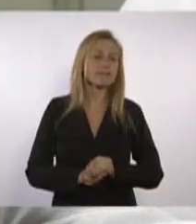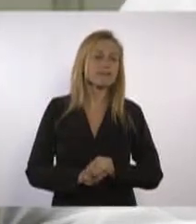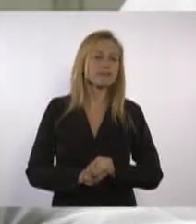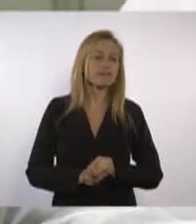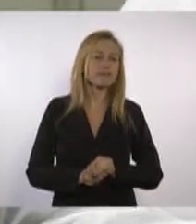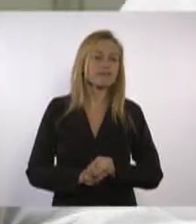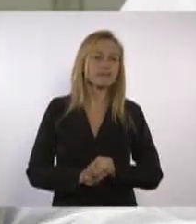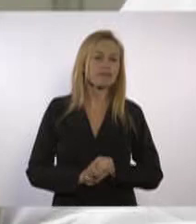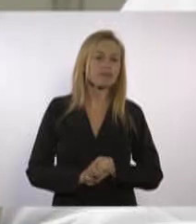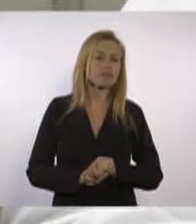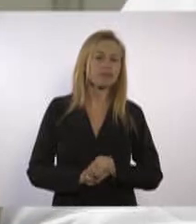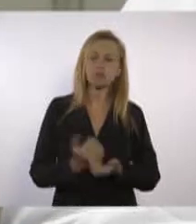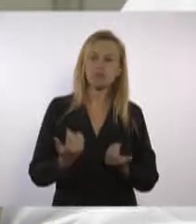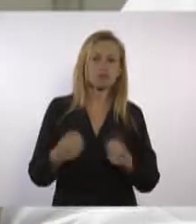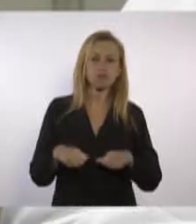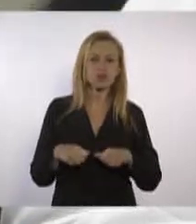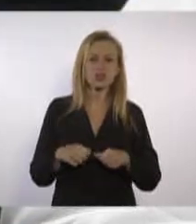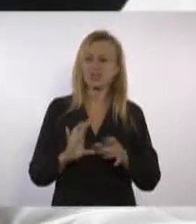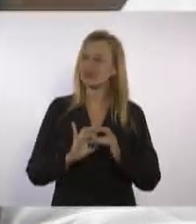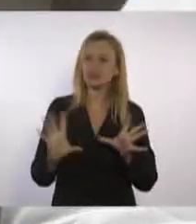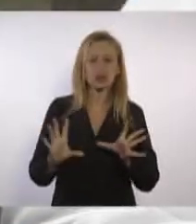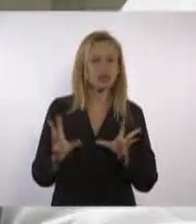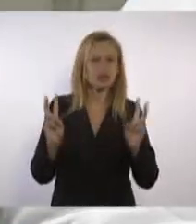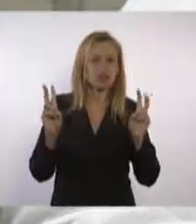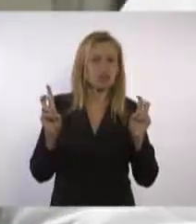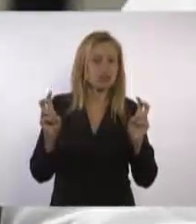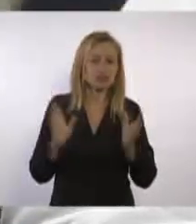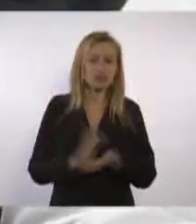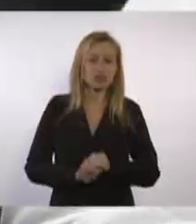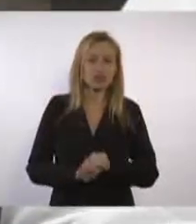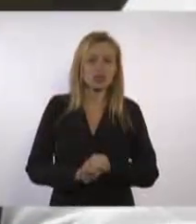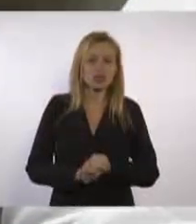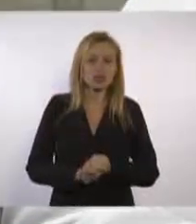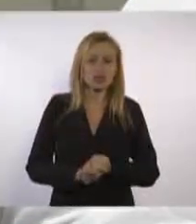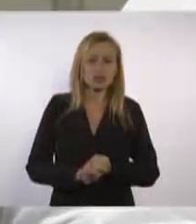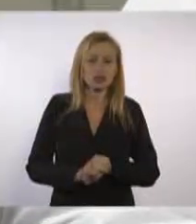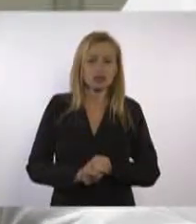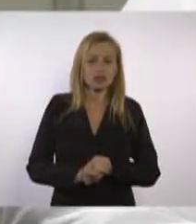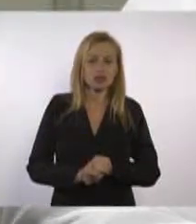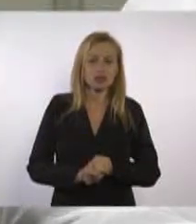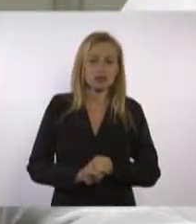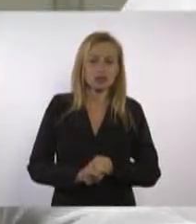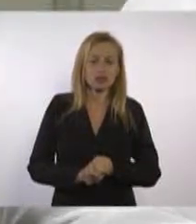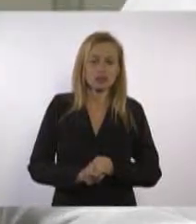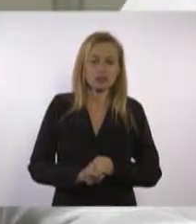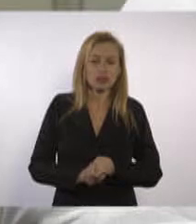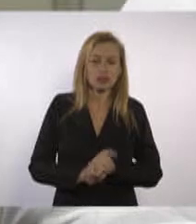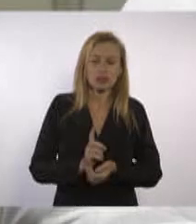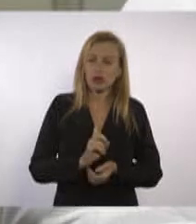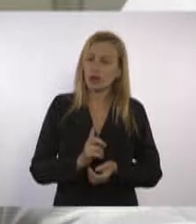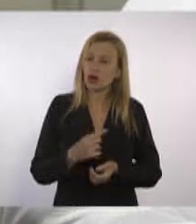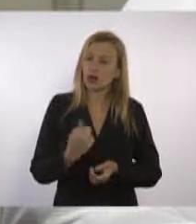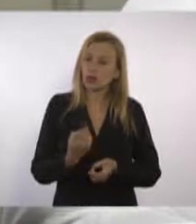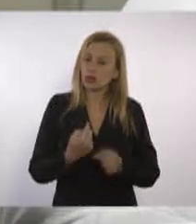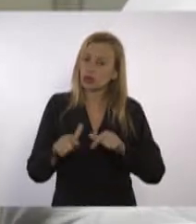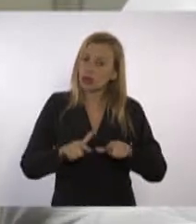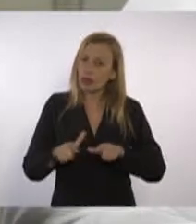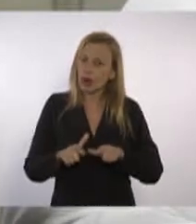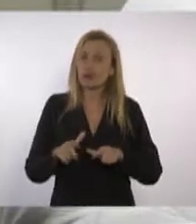não precisaria nem sequer deliberar um assunto que não cabe a ela. Como Vossa Excelência bem disse,